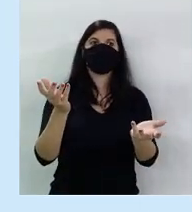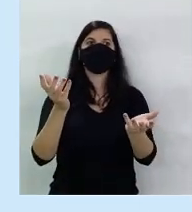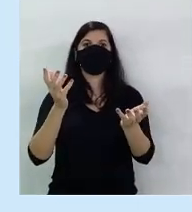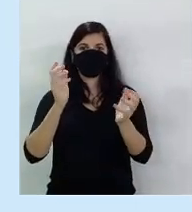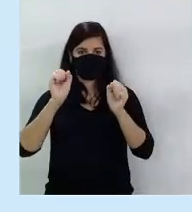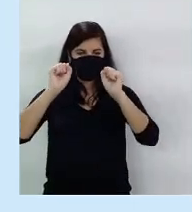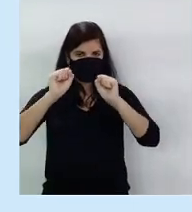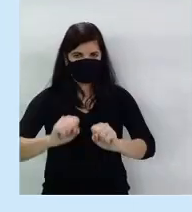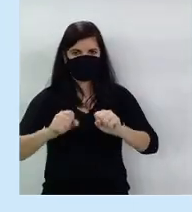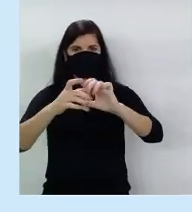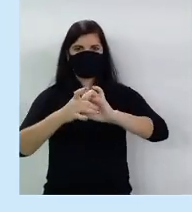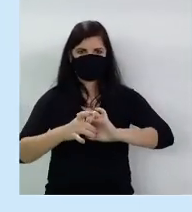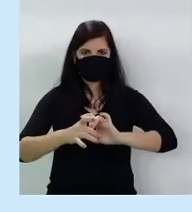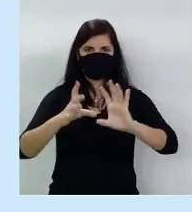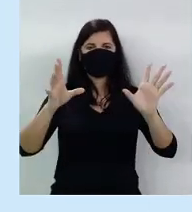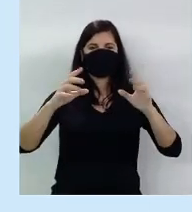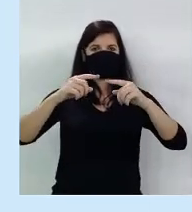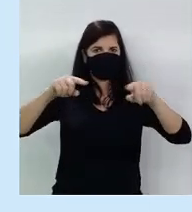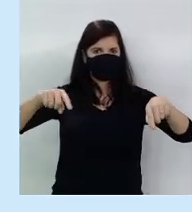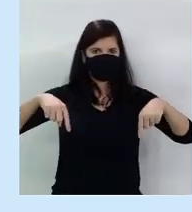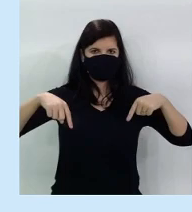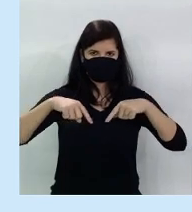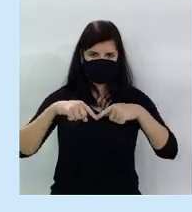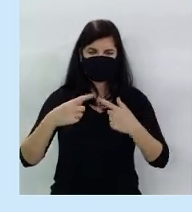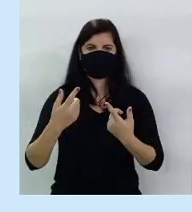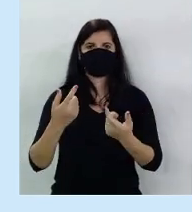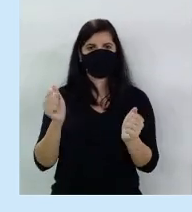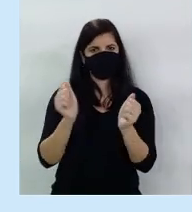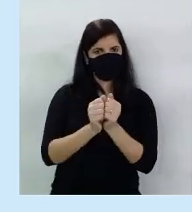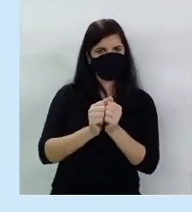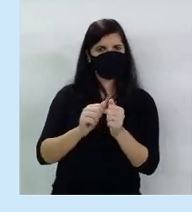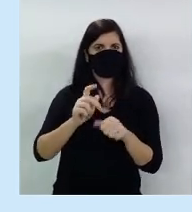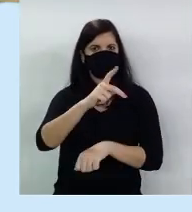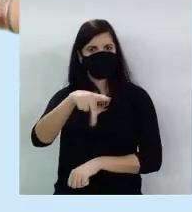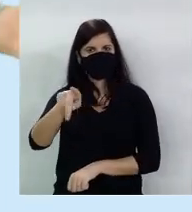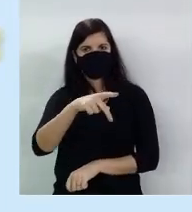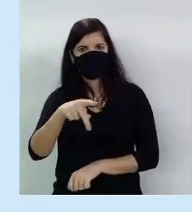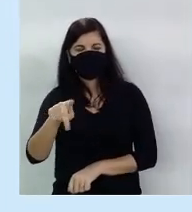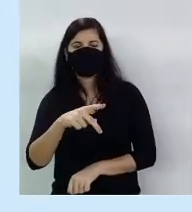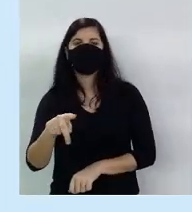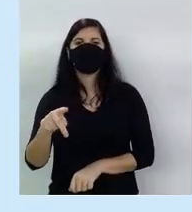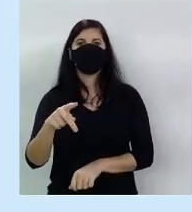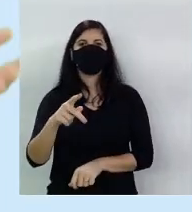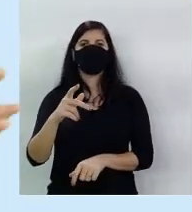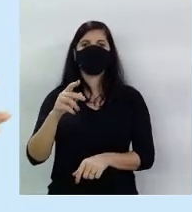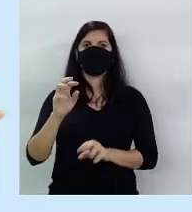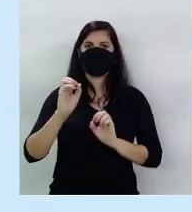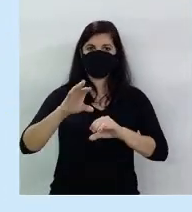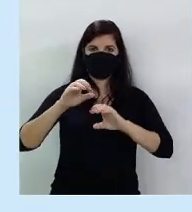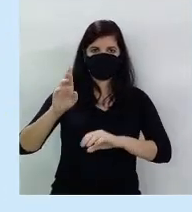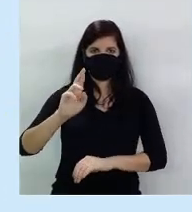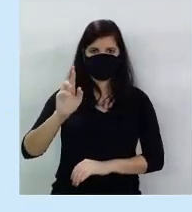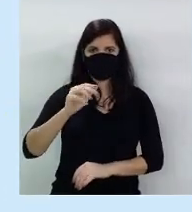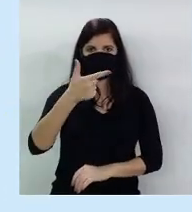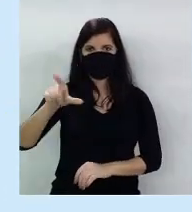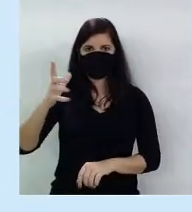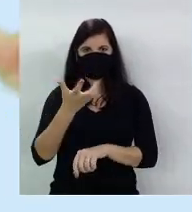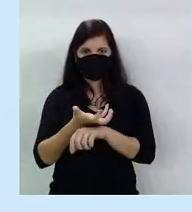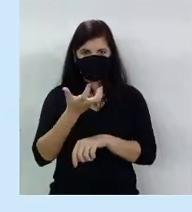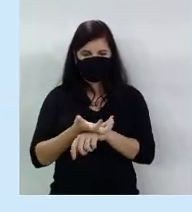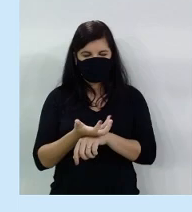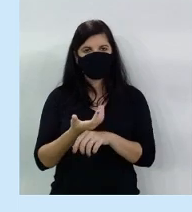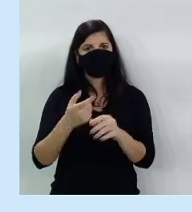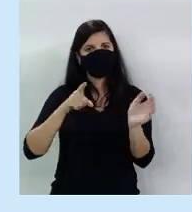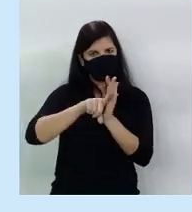que pode, em sua sala de aula, com o seu professor de ensino religioso ou de outra disciplina, fazer um